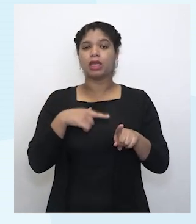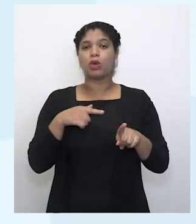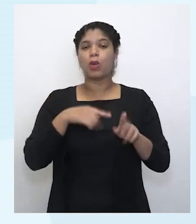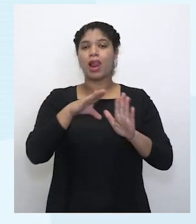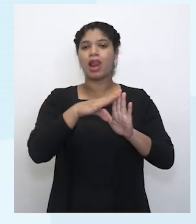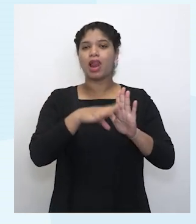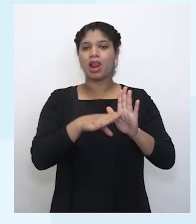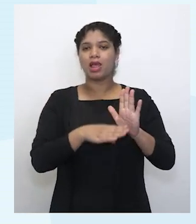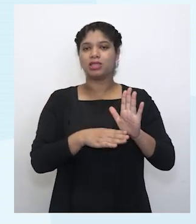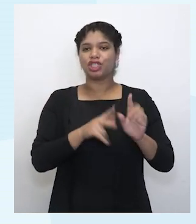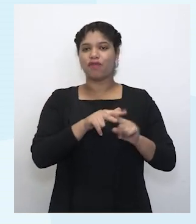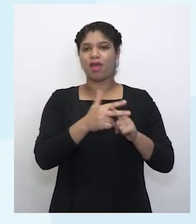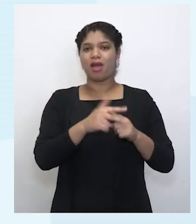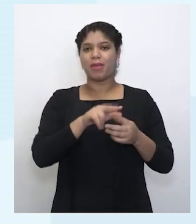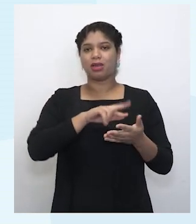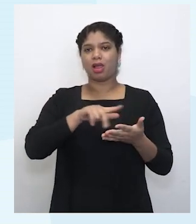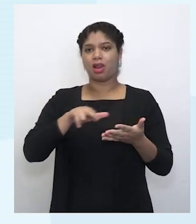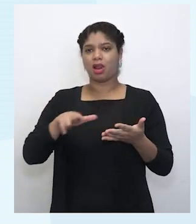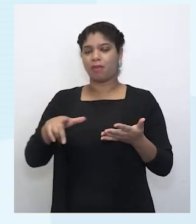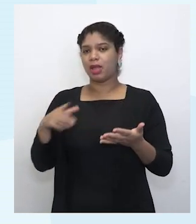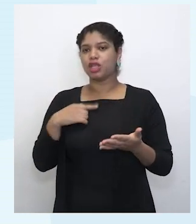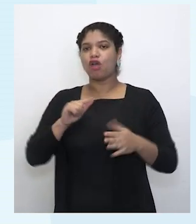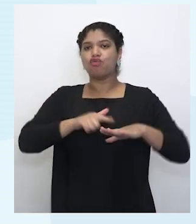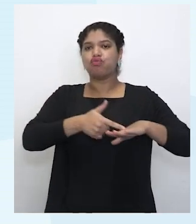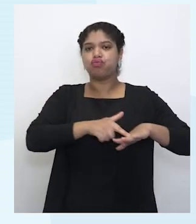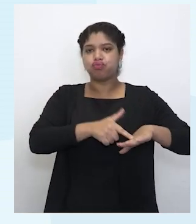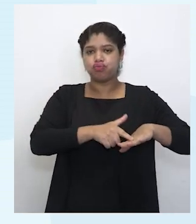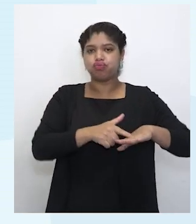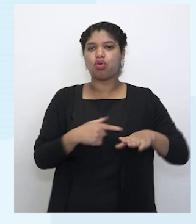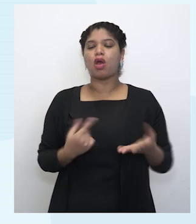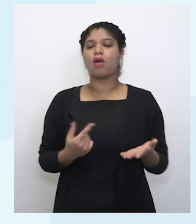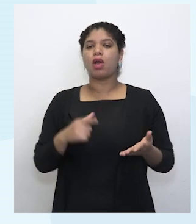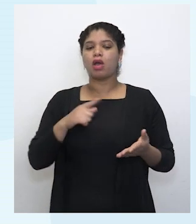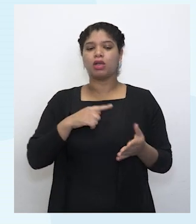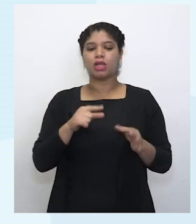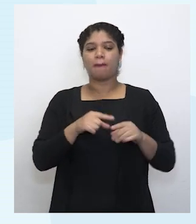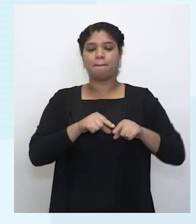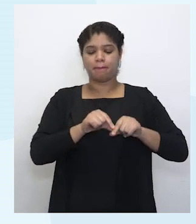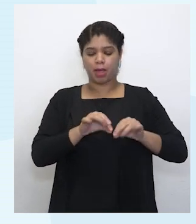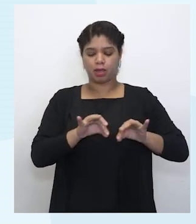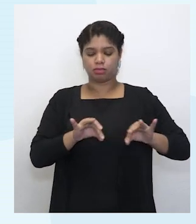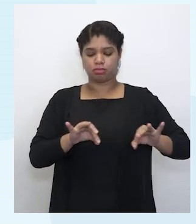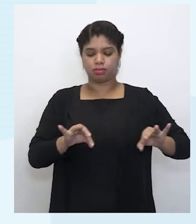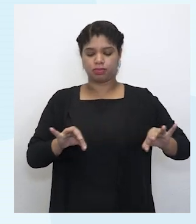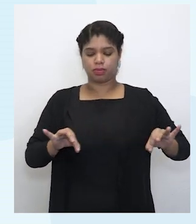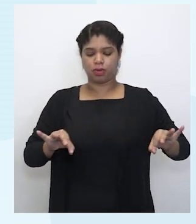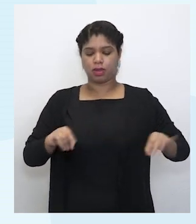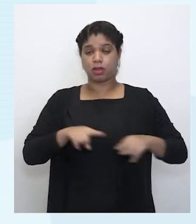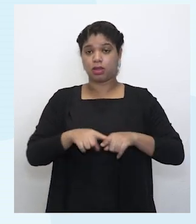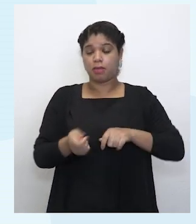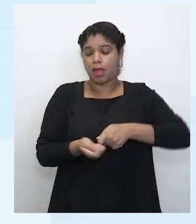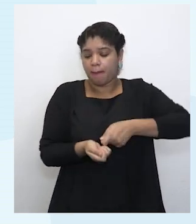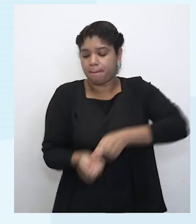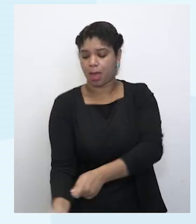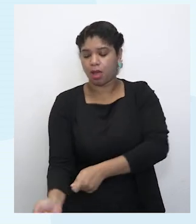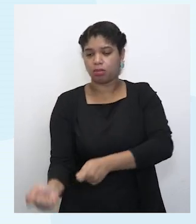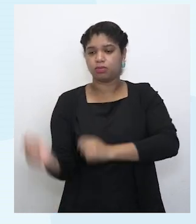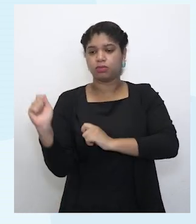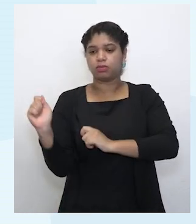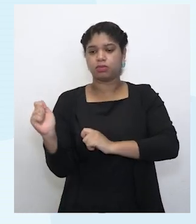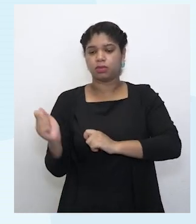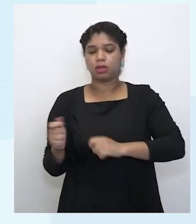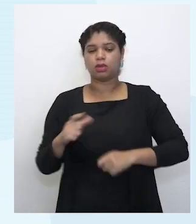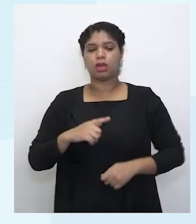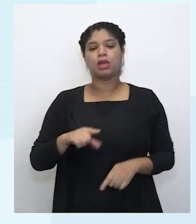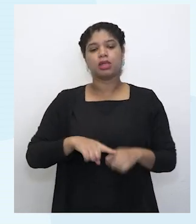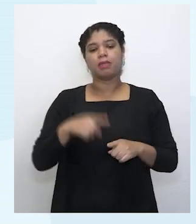Isso, furadeira, martelo, metro e pá. e a sugestão de frase, e o martelo caiu